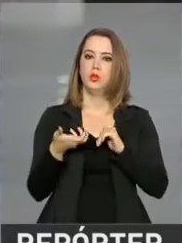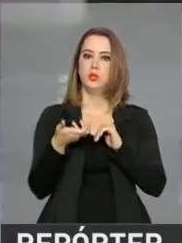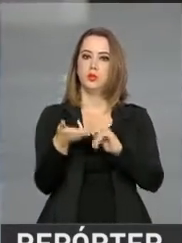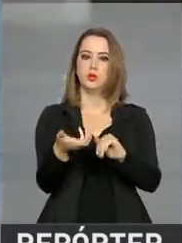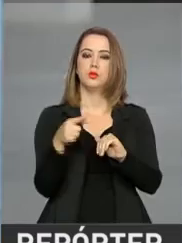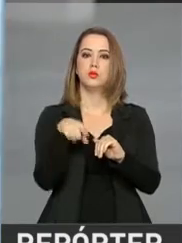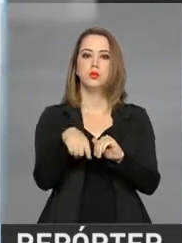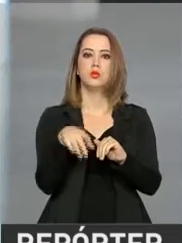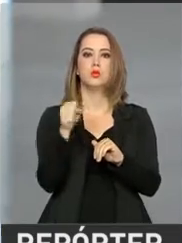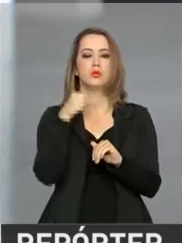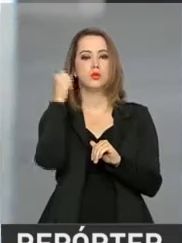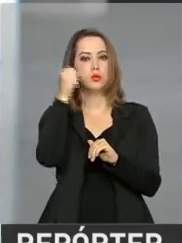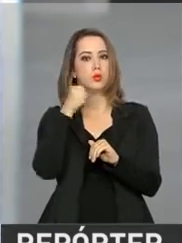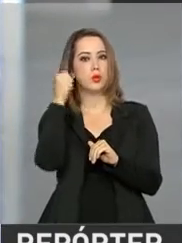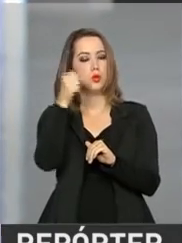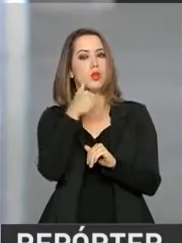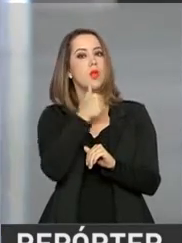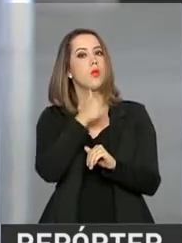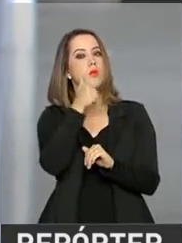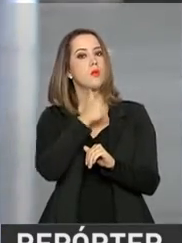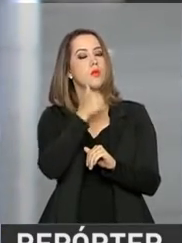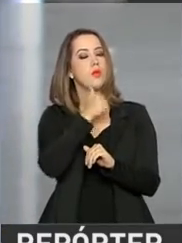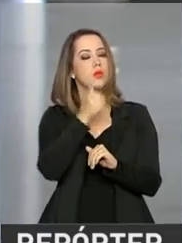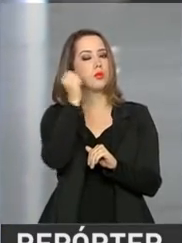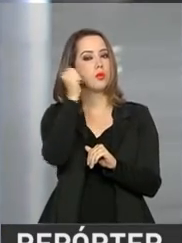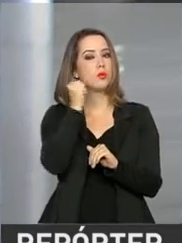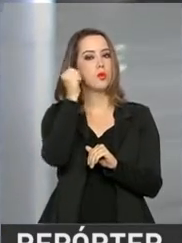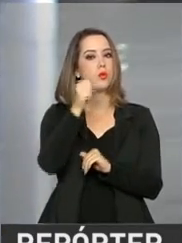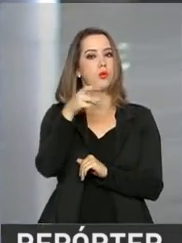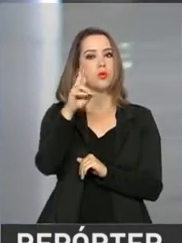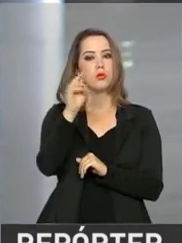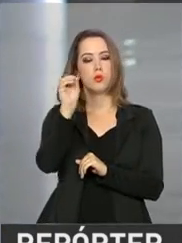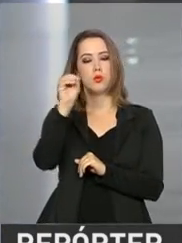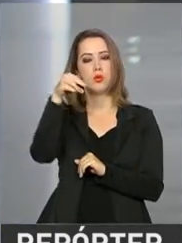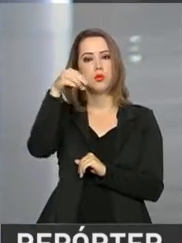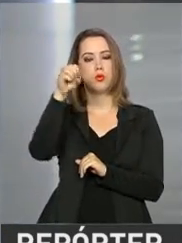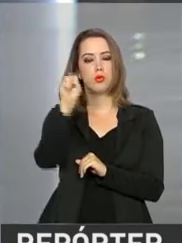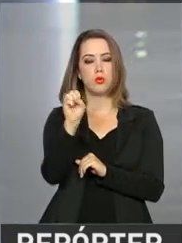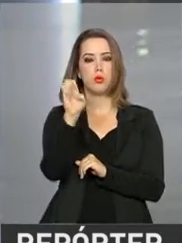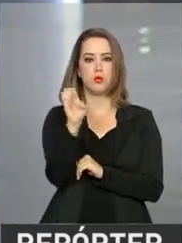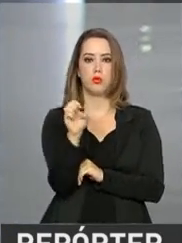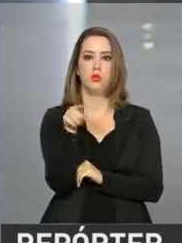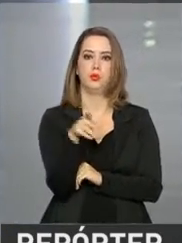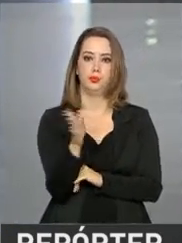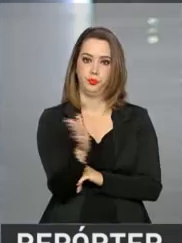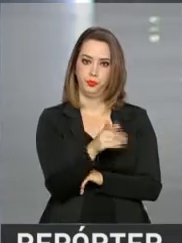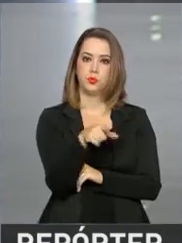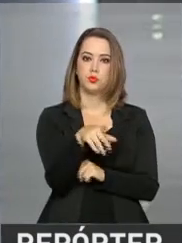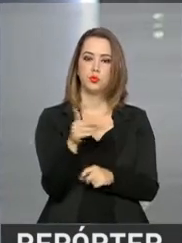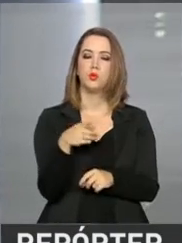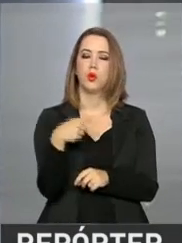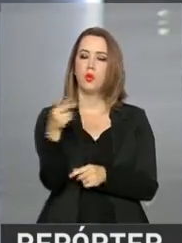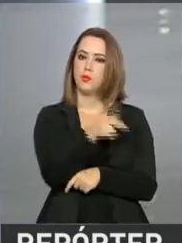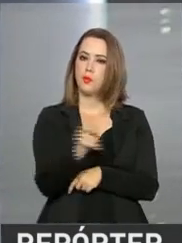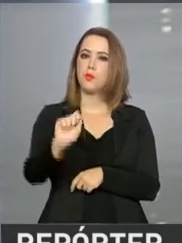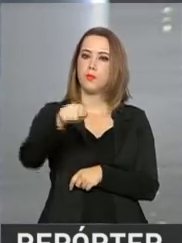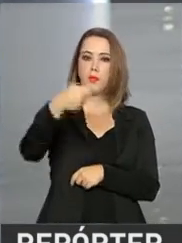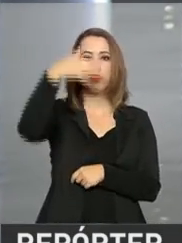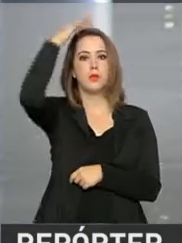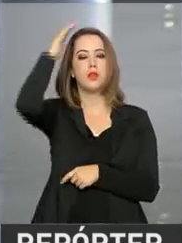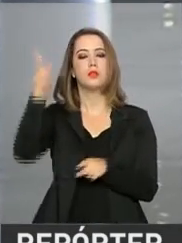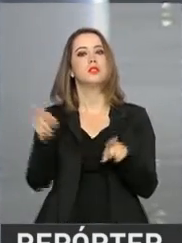senadora erro senadora rose de freitas o presidente em exercício michel temer também recebe uma delegação italiana